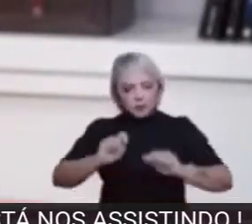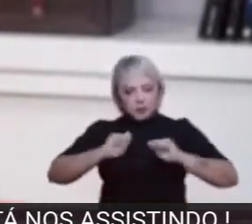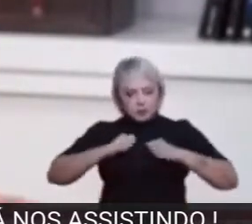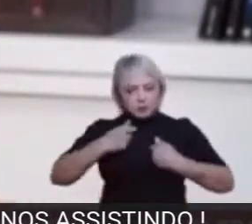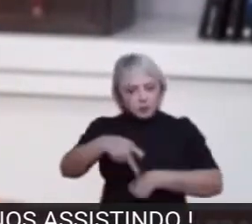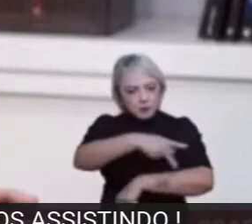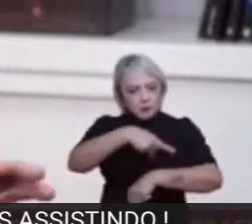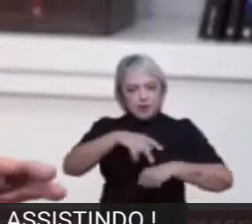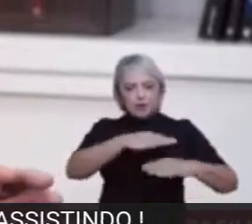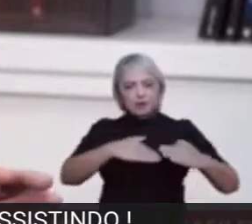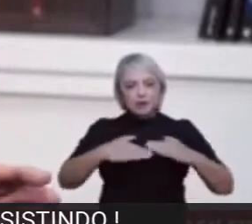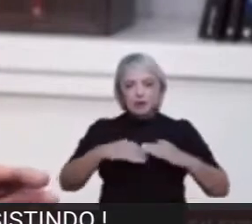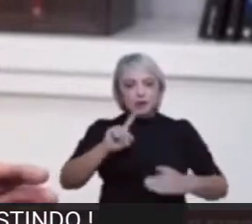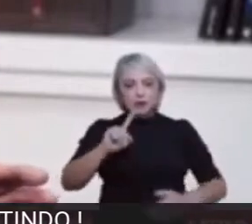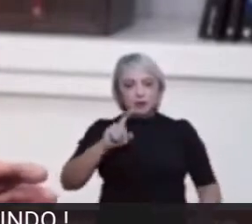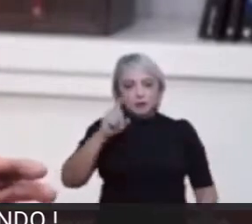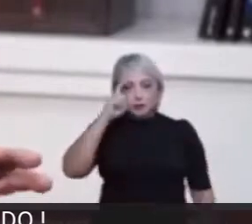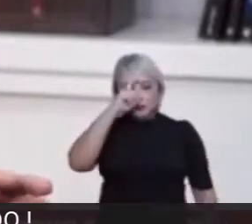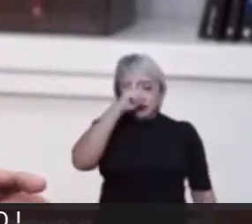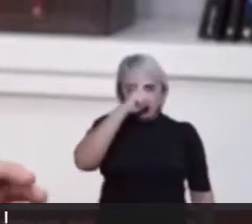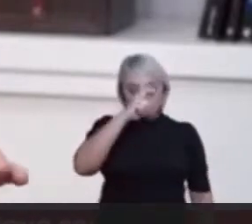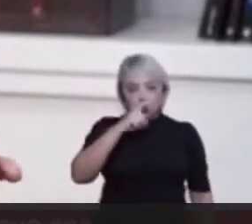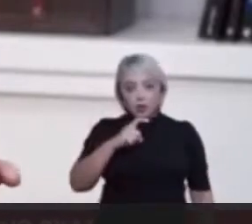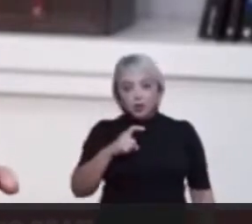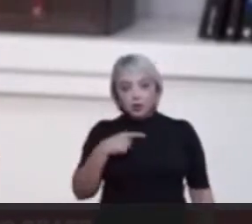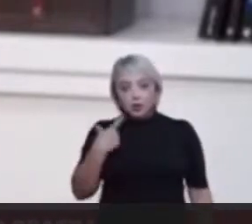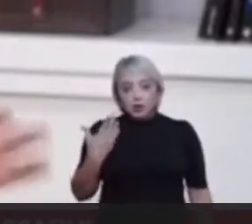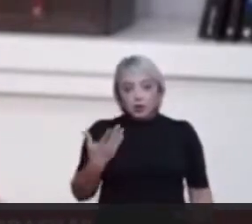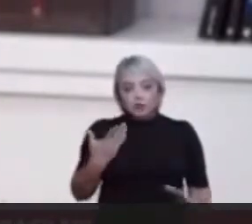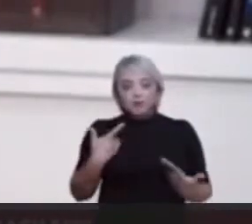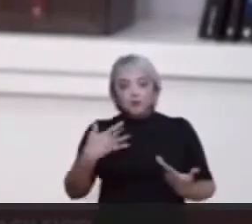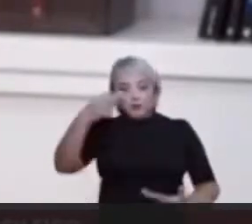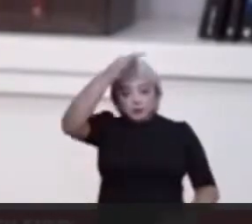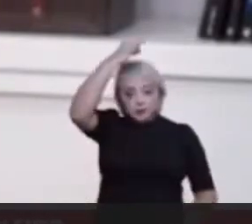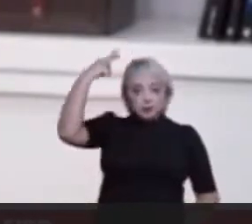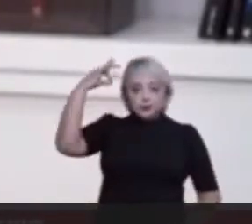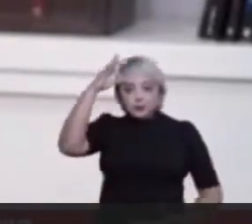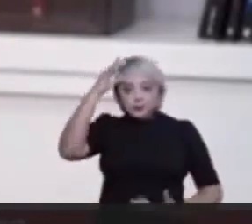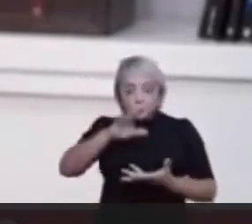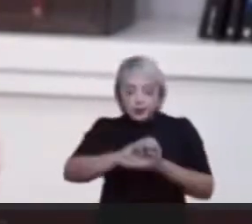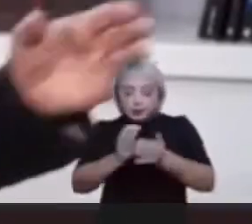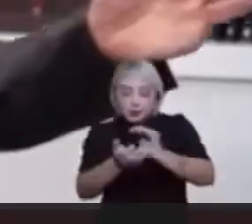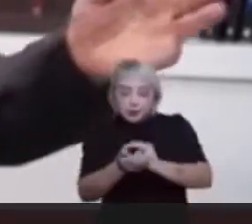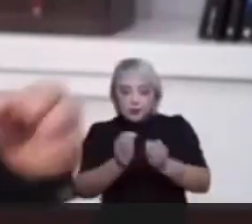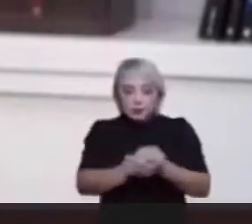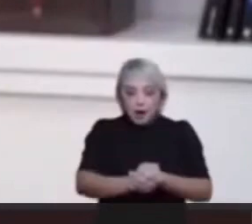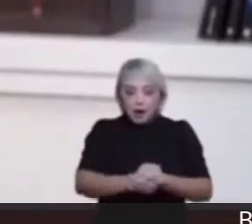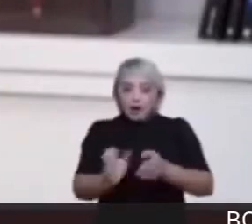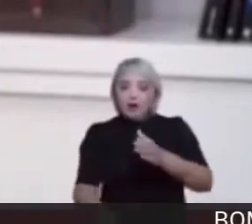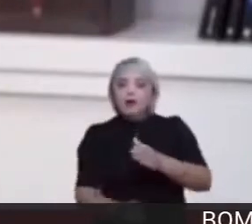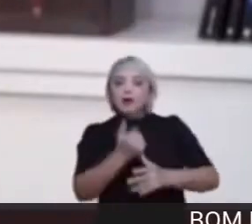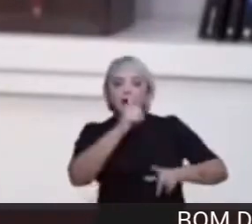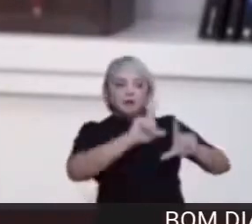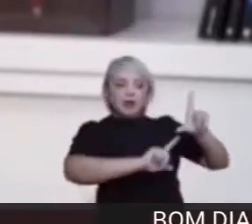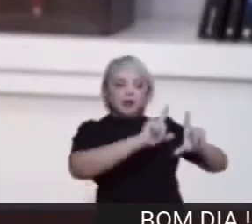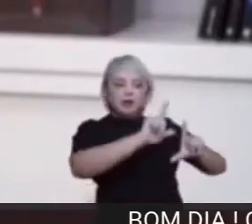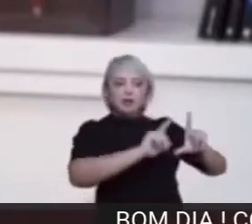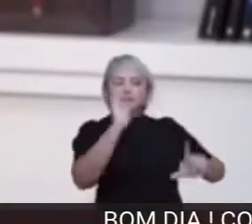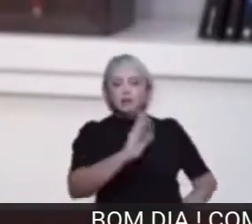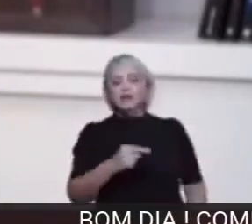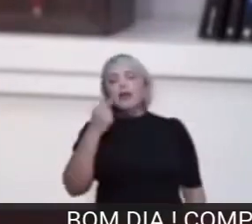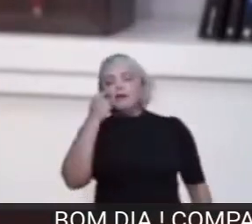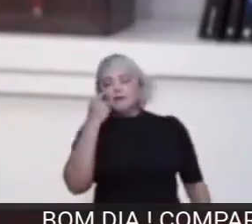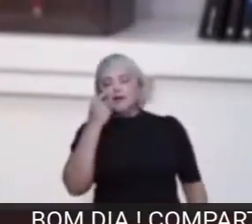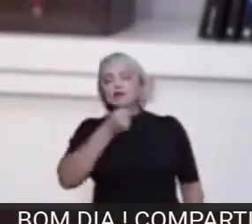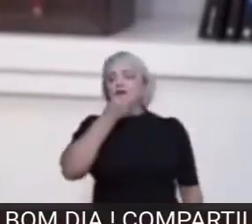Moro. O Moro foi um santo de barro, tá, criado pela imprensa brasileira. Dá uma olhada, você que é jornalista,